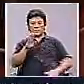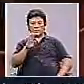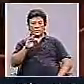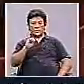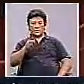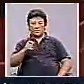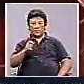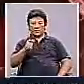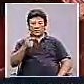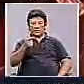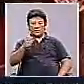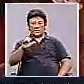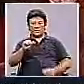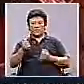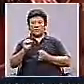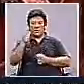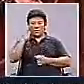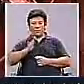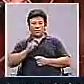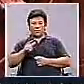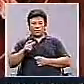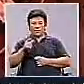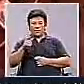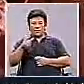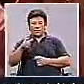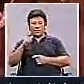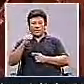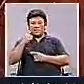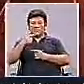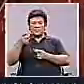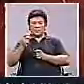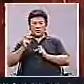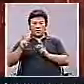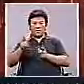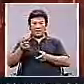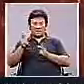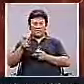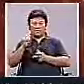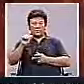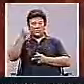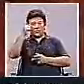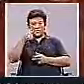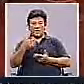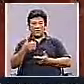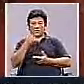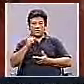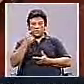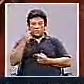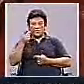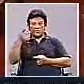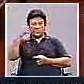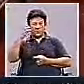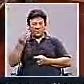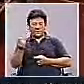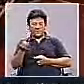automóveis militares ao ar livre que vai acontecer no domingo. E que por isso não podemos mostrar, porque ao ar livre neste momento está a chover muito.